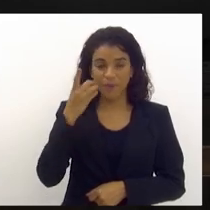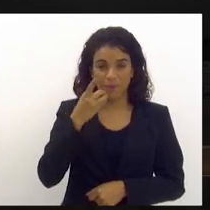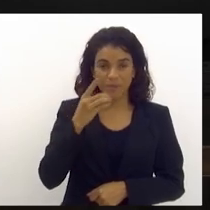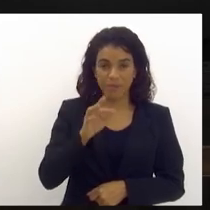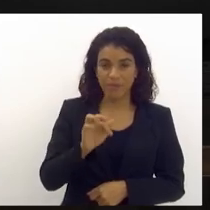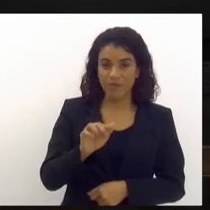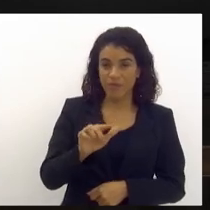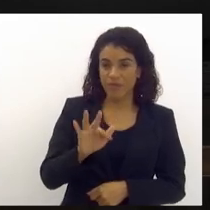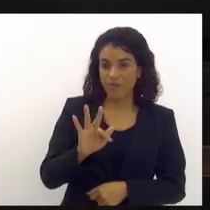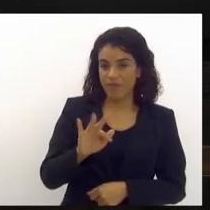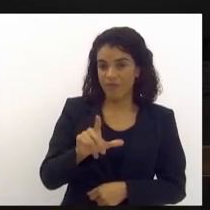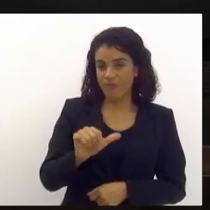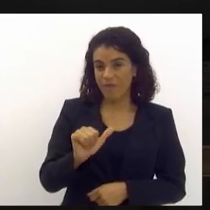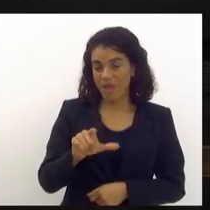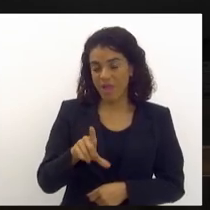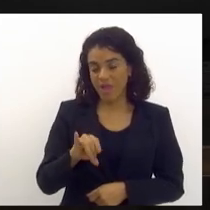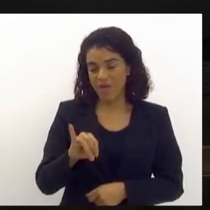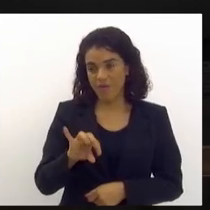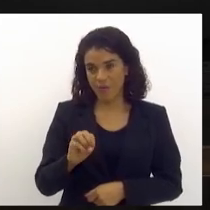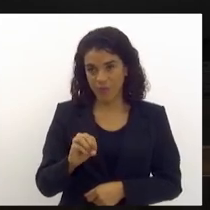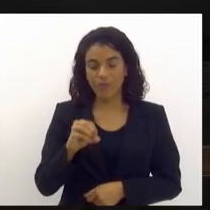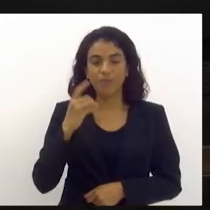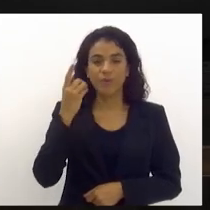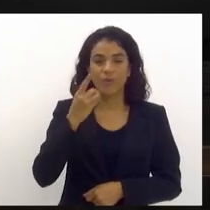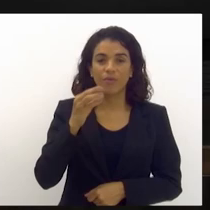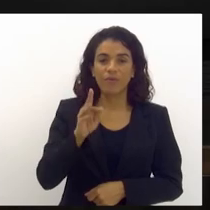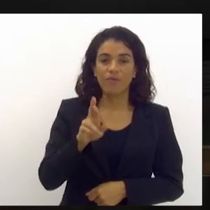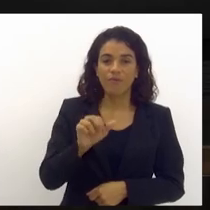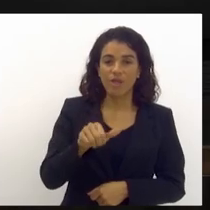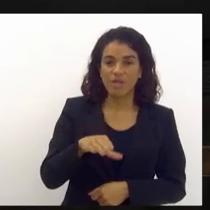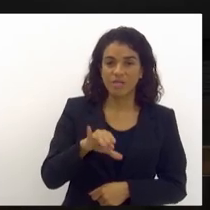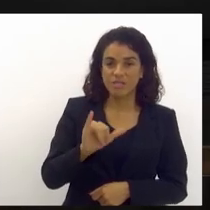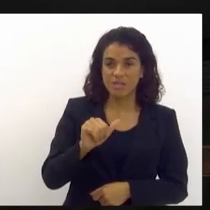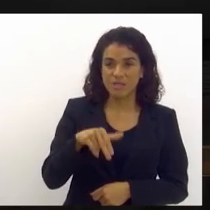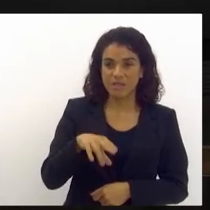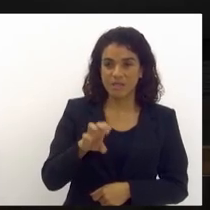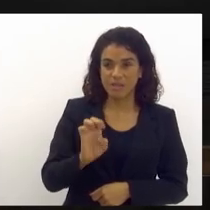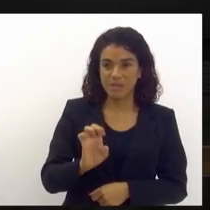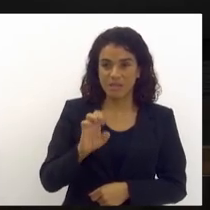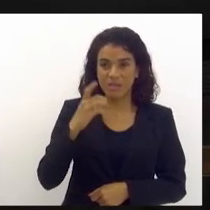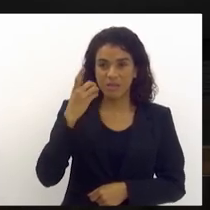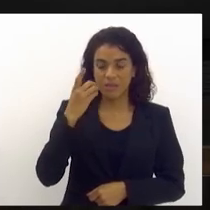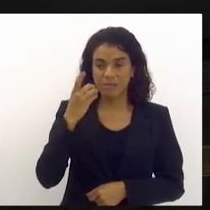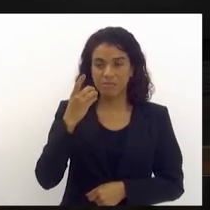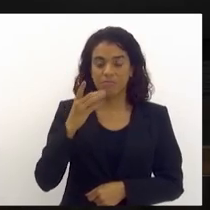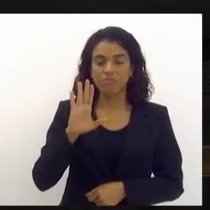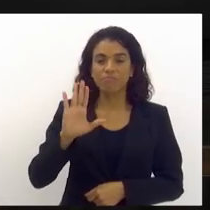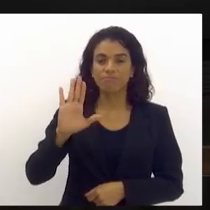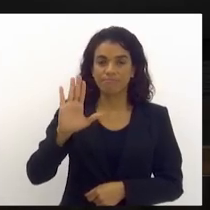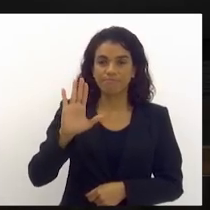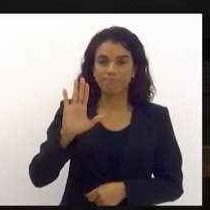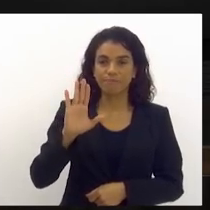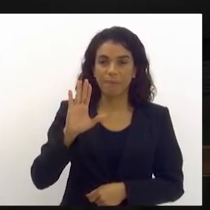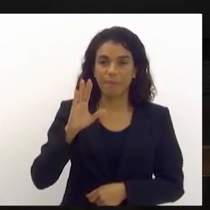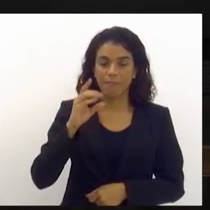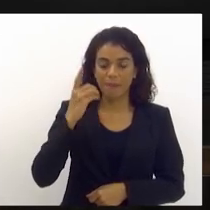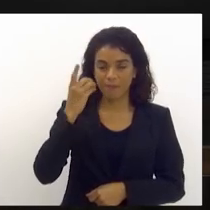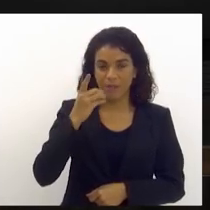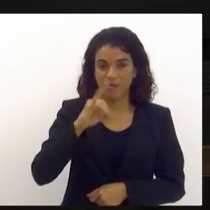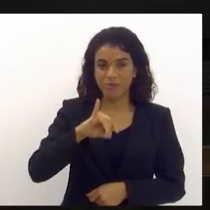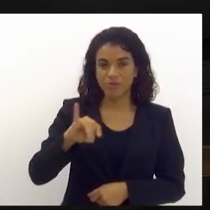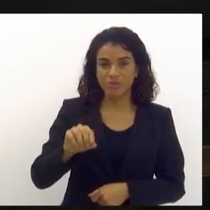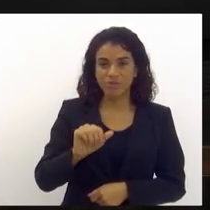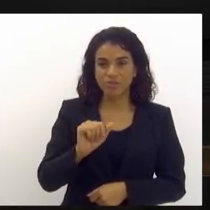Serafini. Deputada Franciane Mota. Para encaminhar, senhor presidente. Deputado Jari Oliveira.